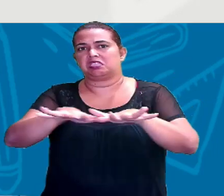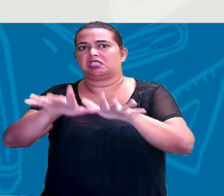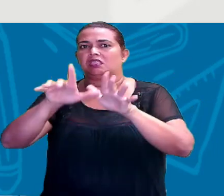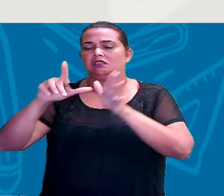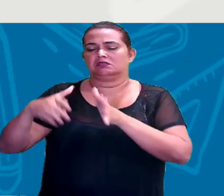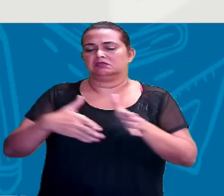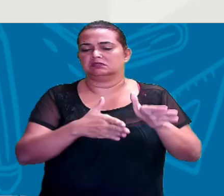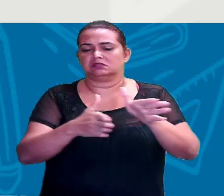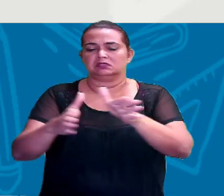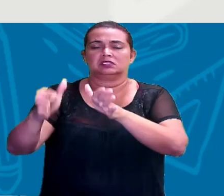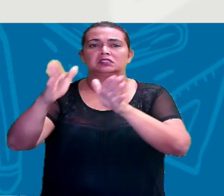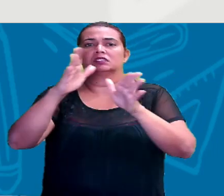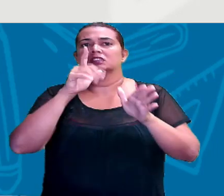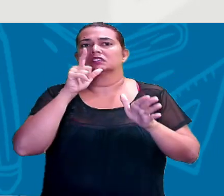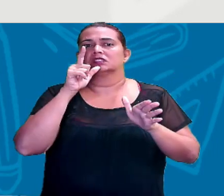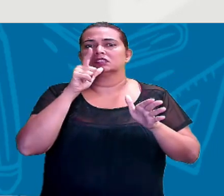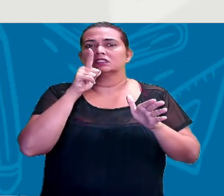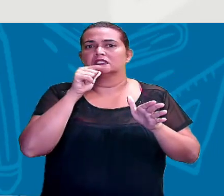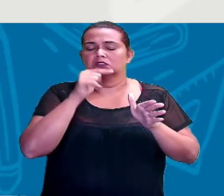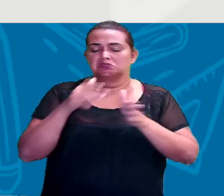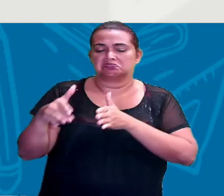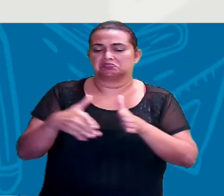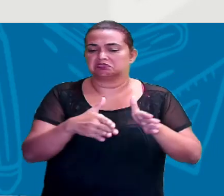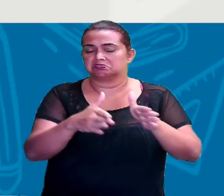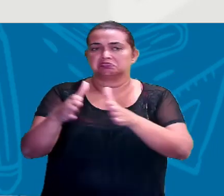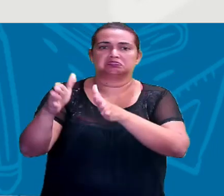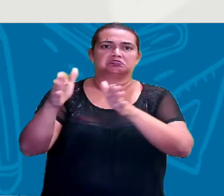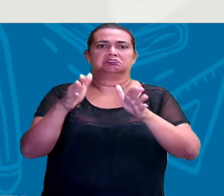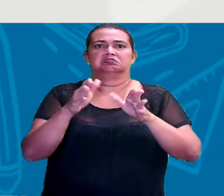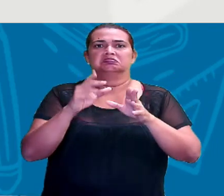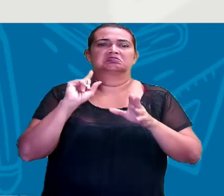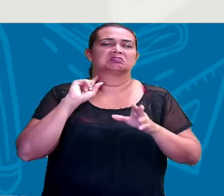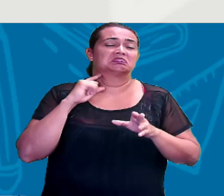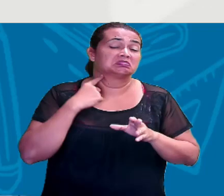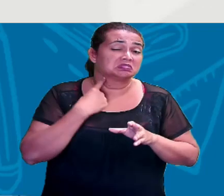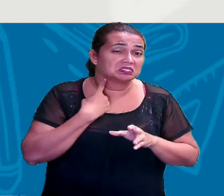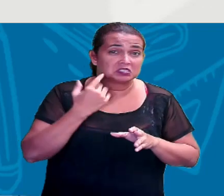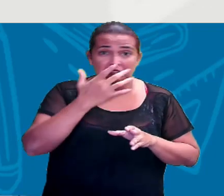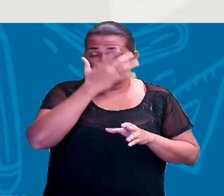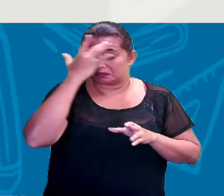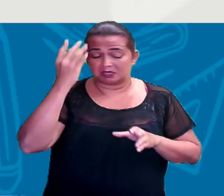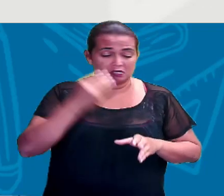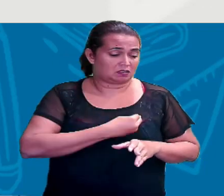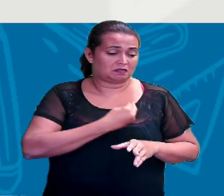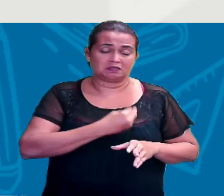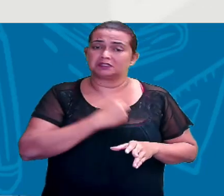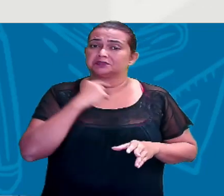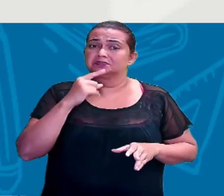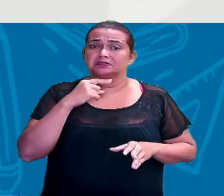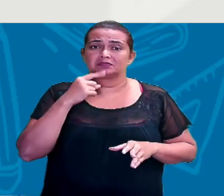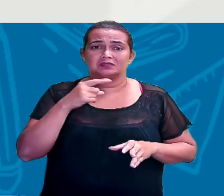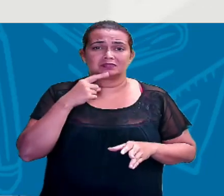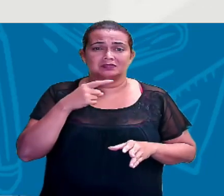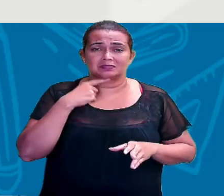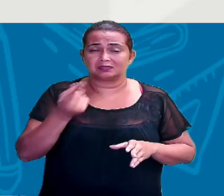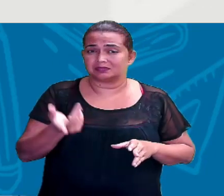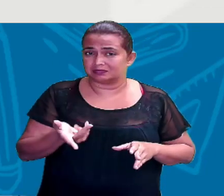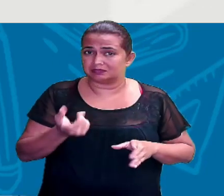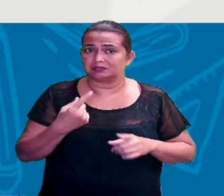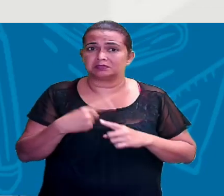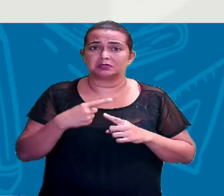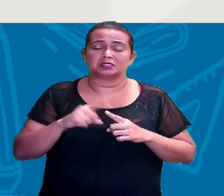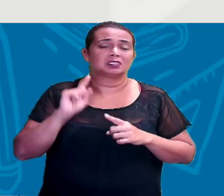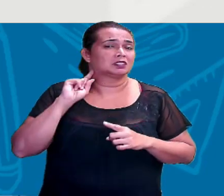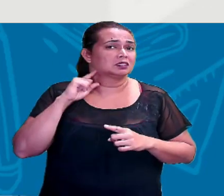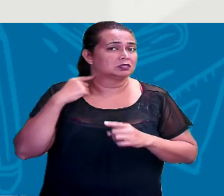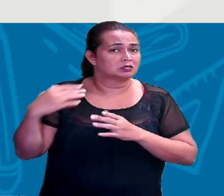Doce, né, inutilizando, matando a vida do Rio Doce. Então as pessoas não conseguiam mais tirar o seu sustento ali